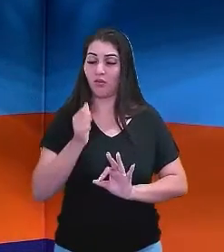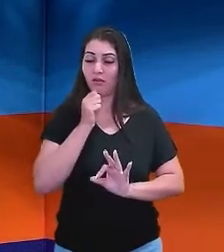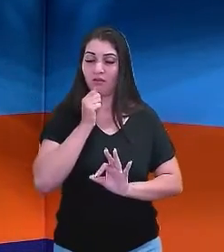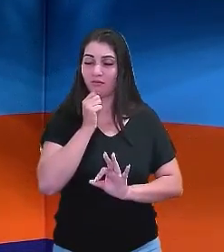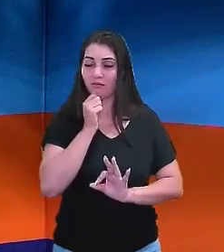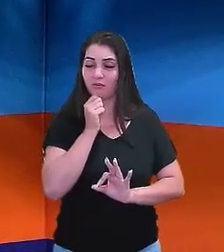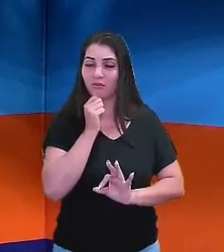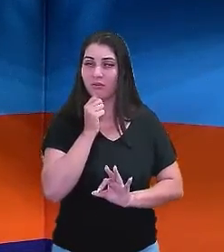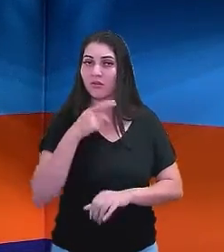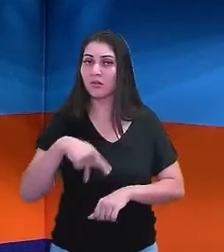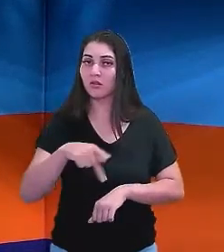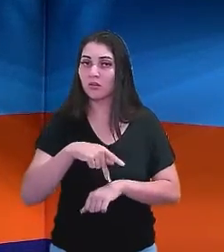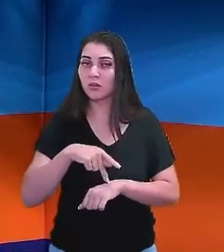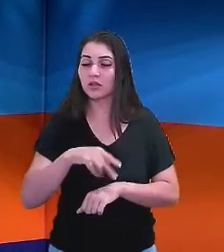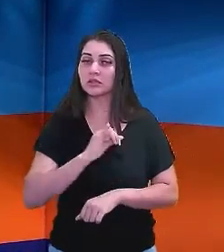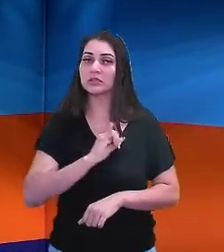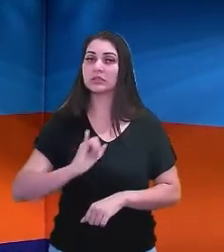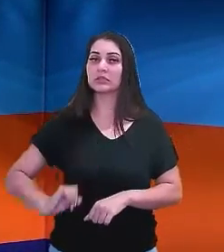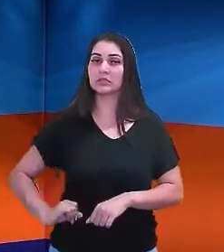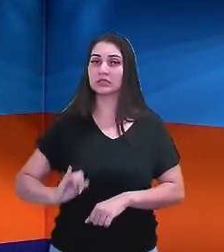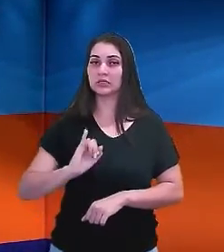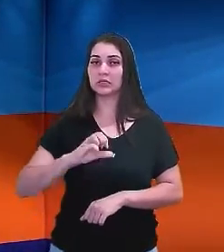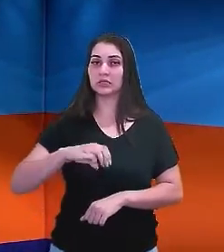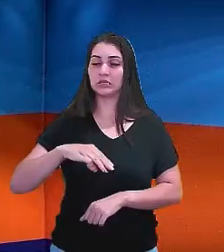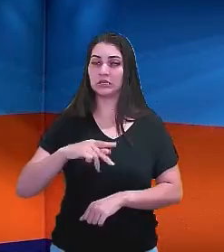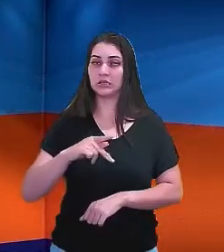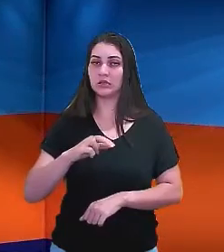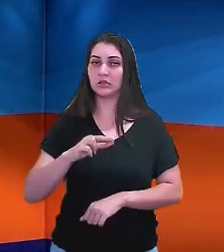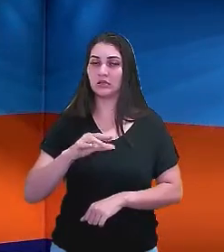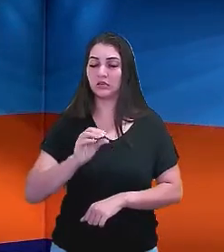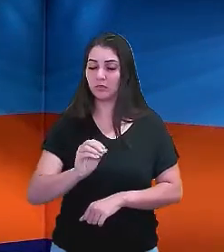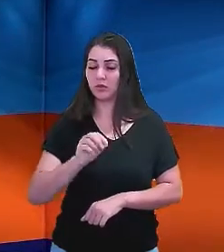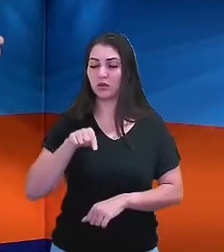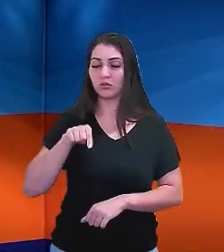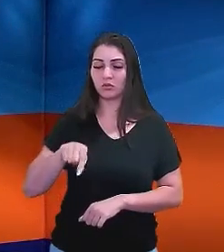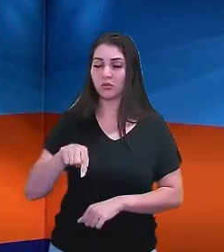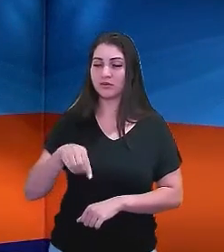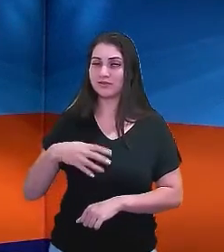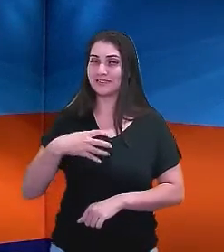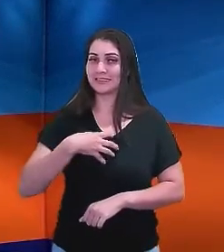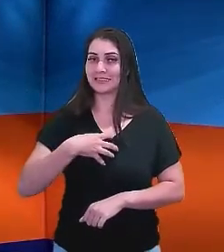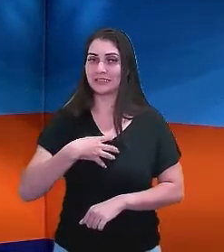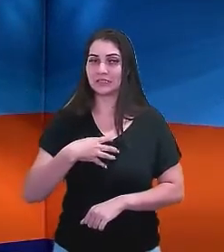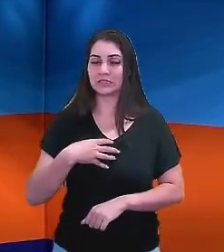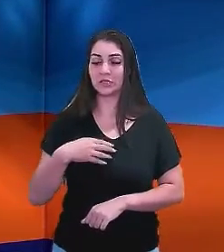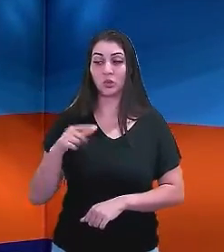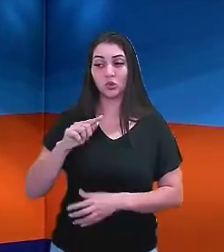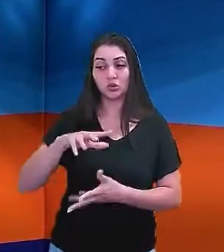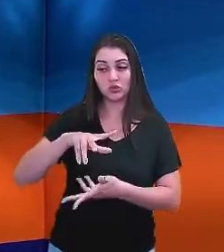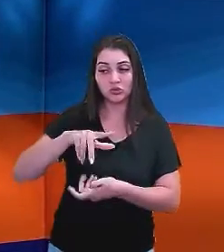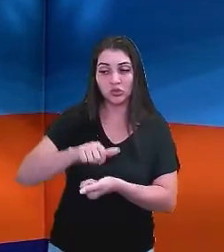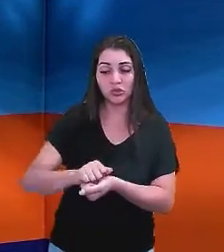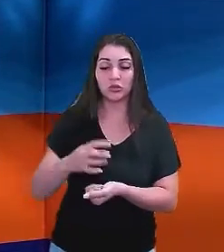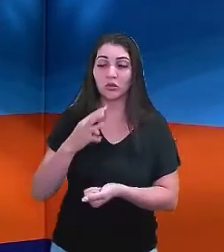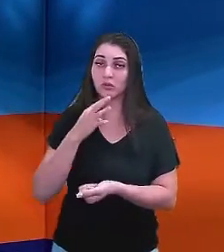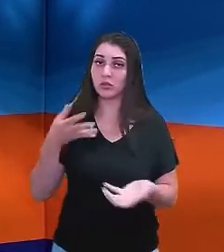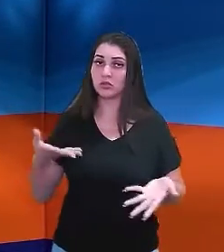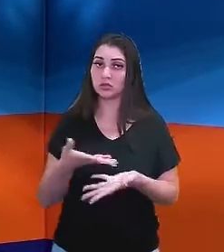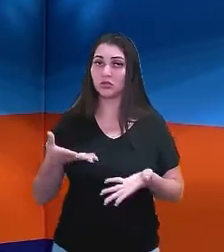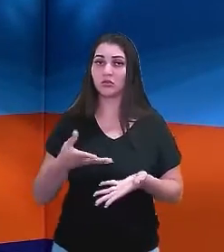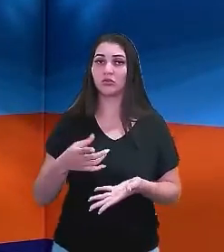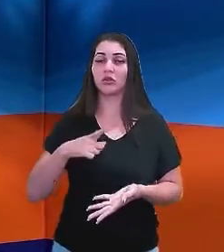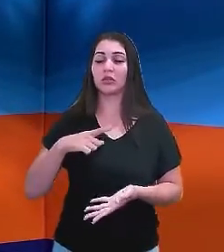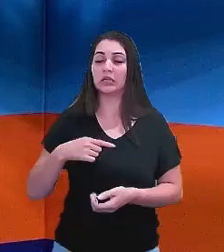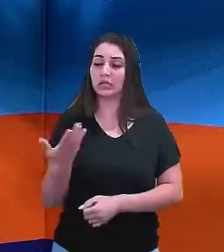Nesse momento é um império. Não existe país nesse sentido geográfico que a gente conhece hoje.